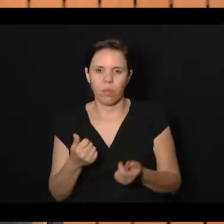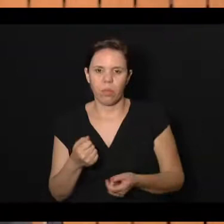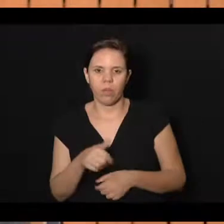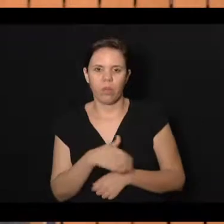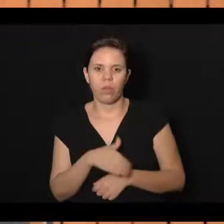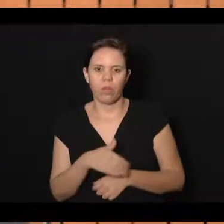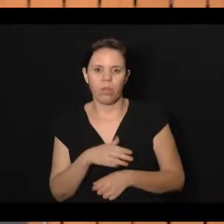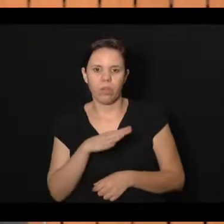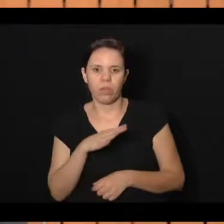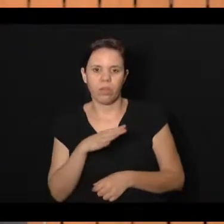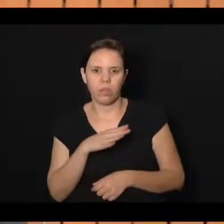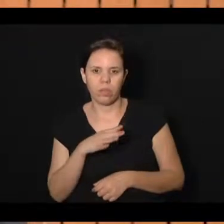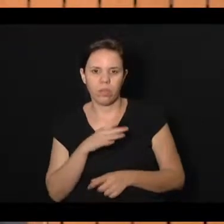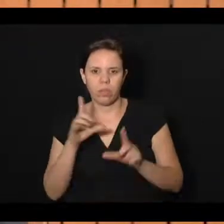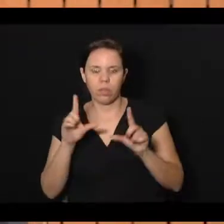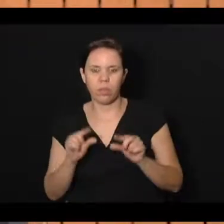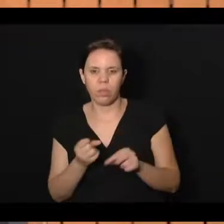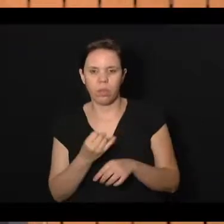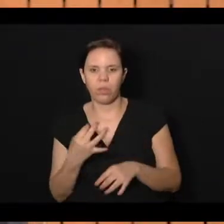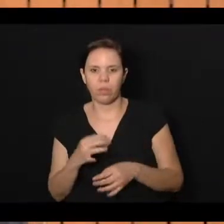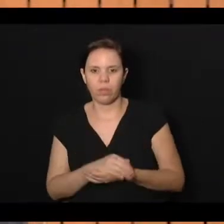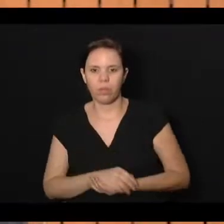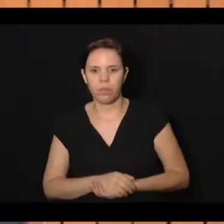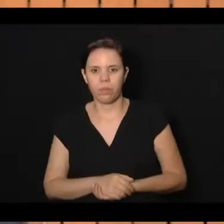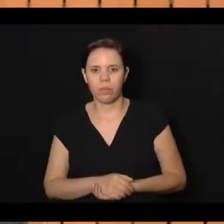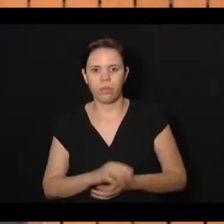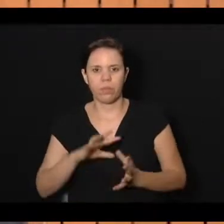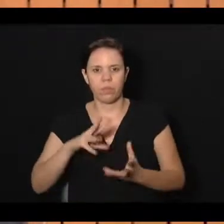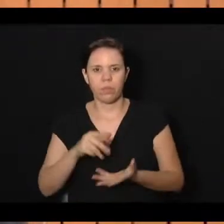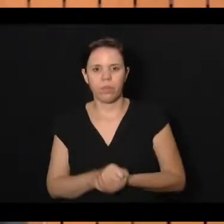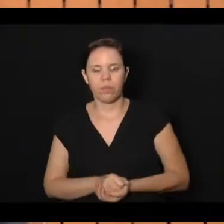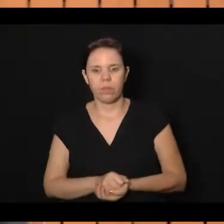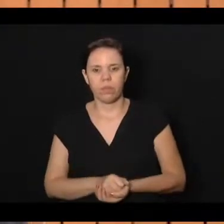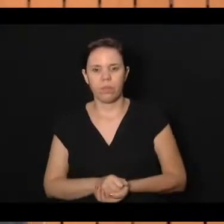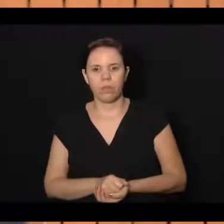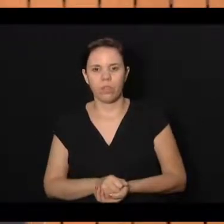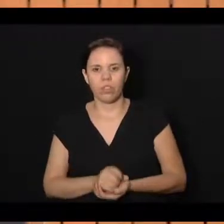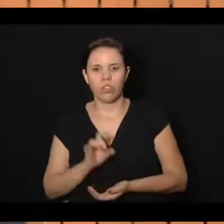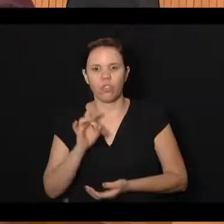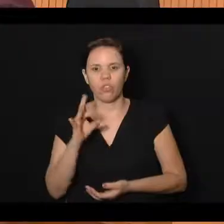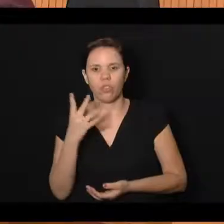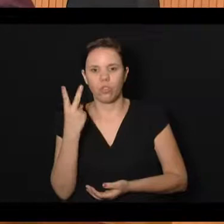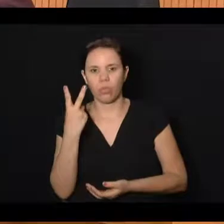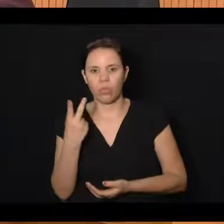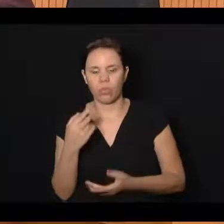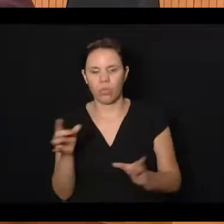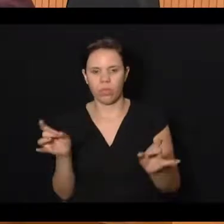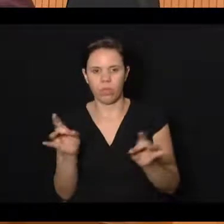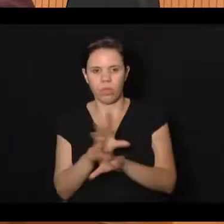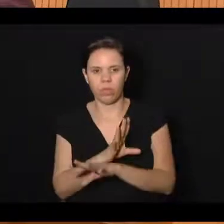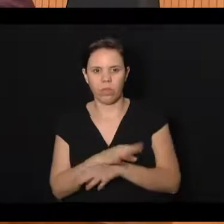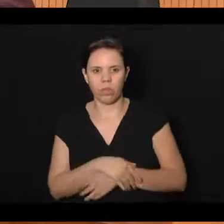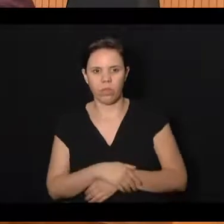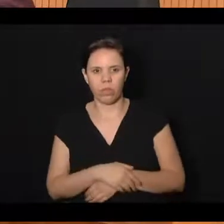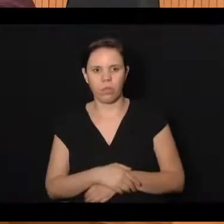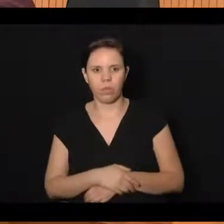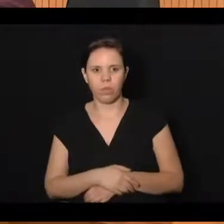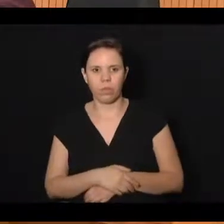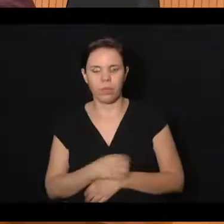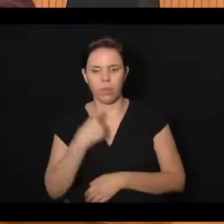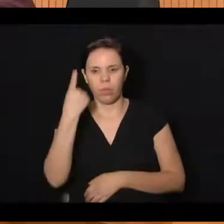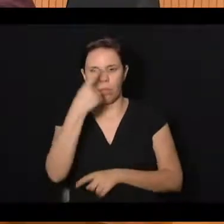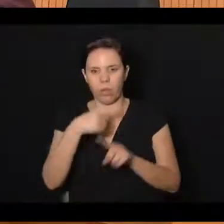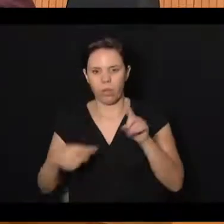de pessoas em situação de rua diminuindo ambientado no mundo tudo ilha só duas questões para a gente poder encerrar mas até uma hora e